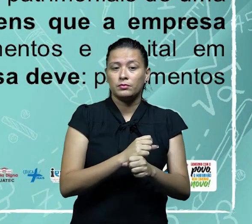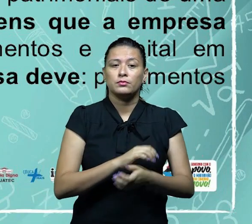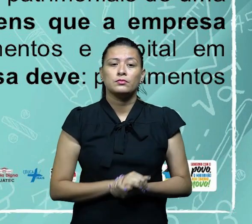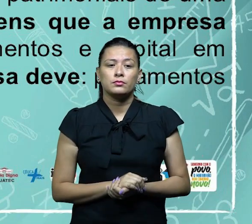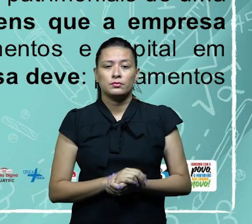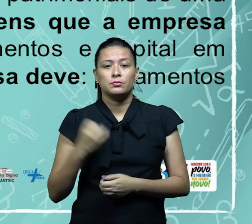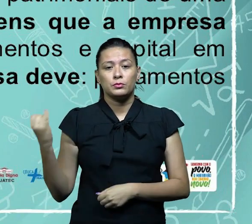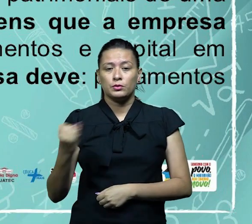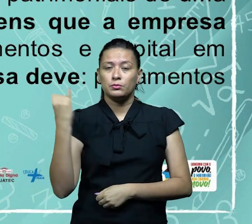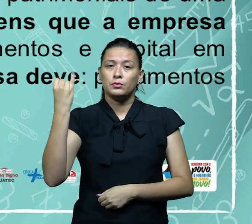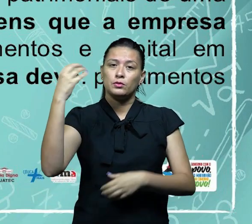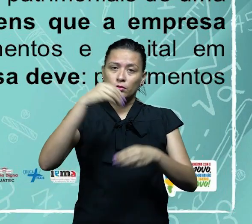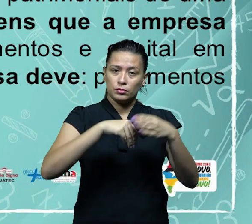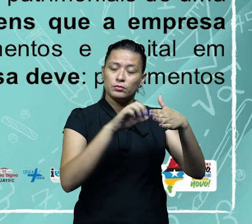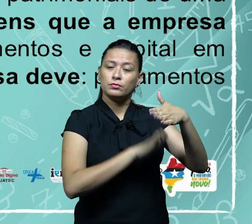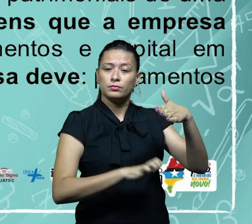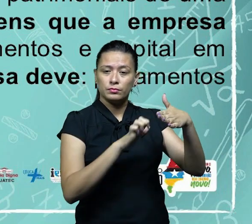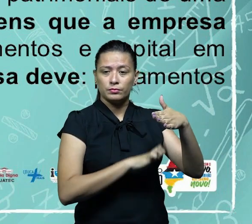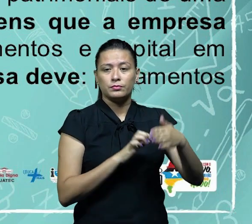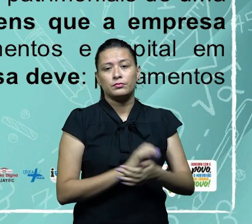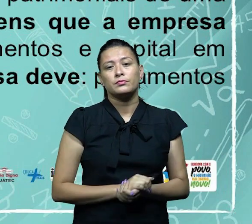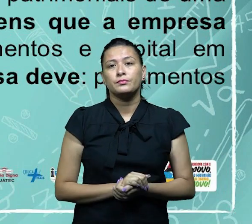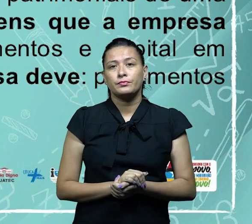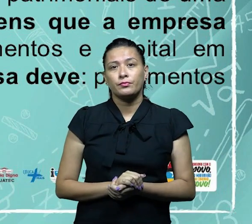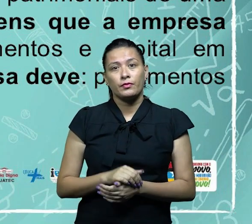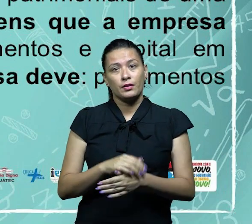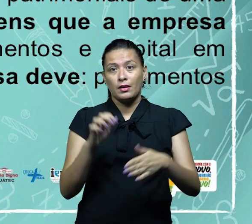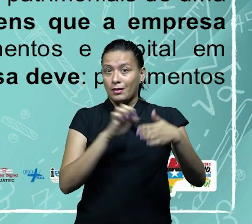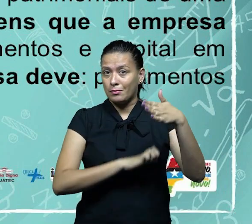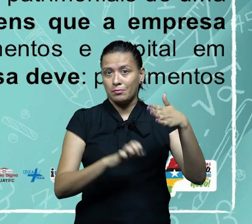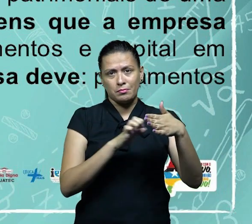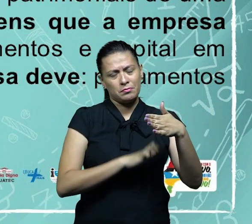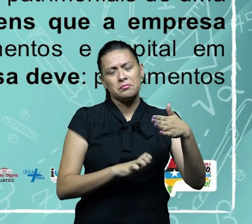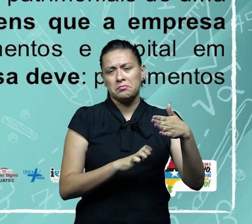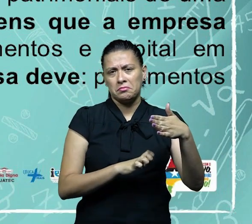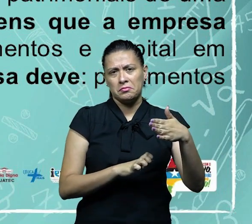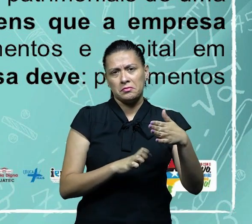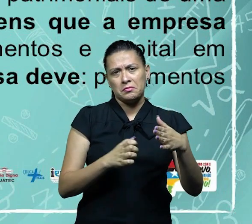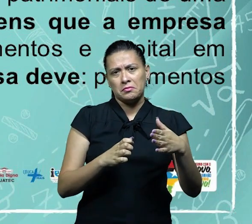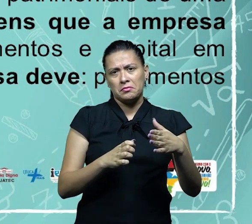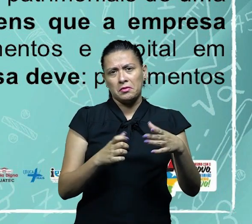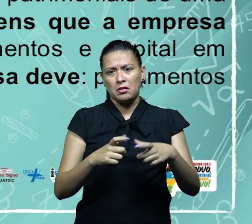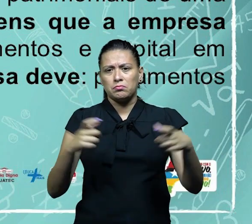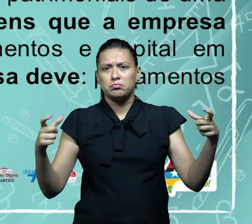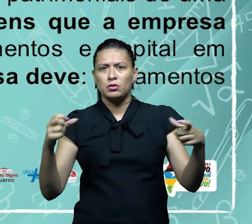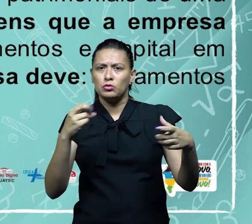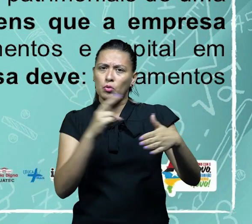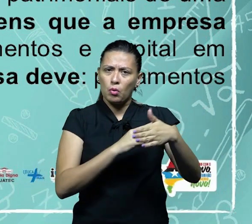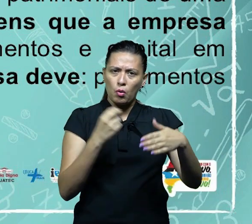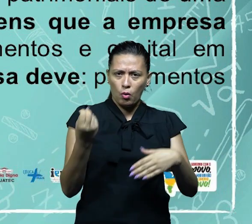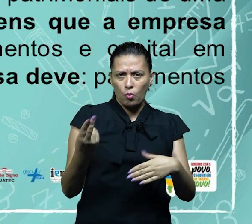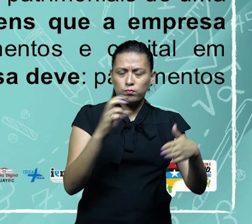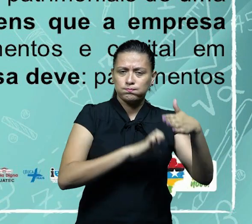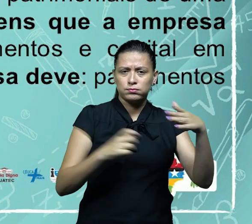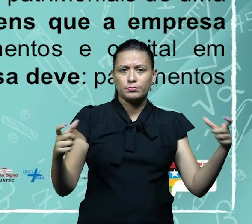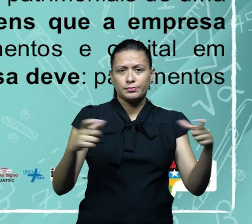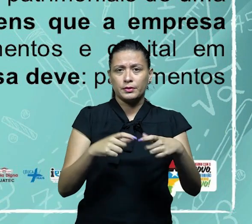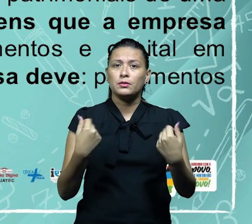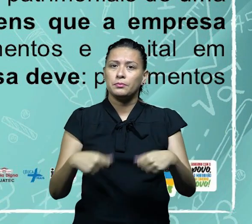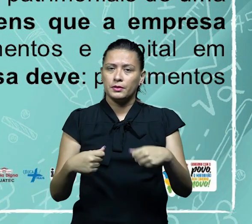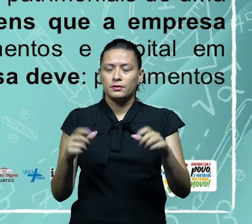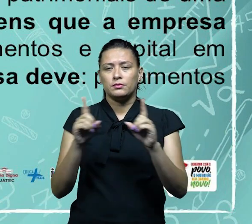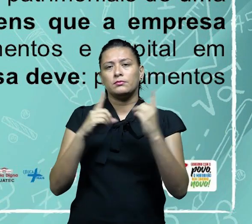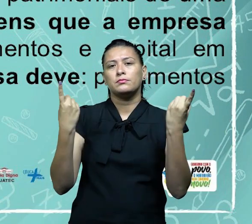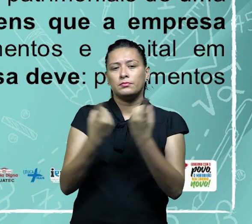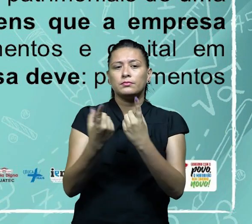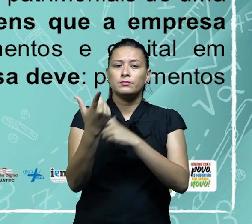para a empresa, ou seja, toda empresa que se preze pequeno, grande ou médio porte, ele tem que ter um setor contábil. Vamos lá. A contabilidade, ela